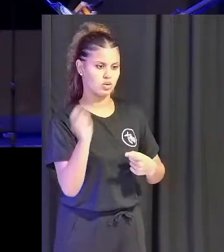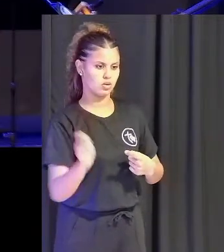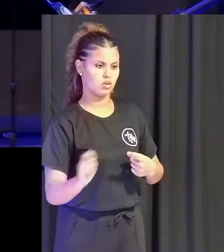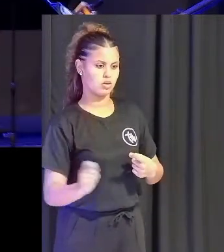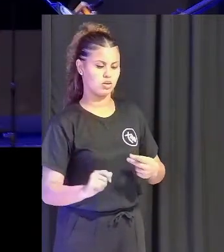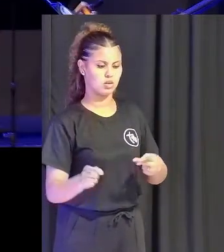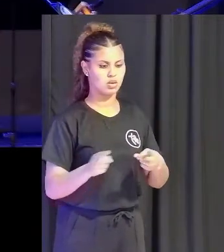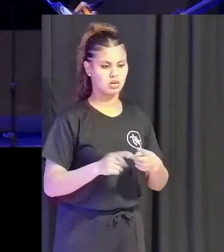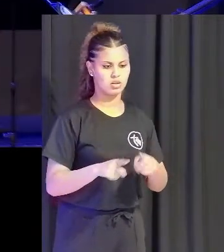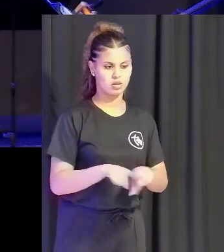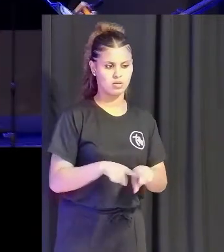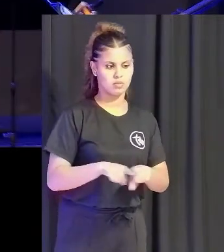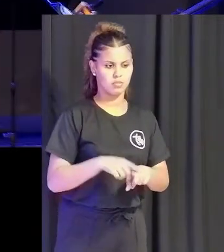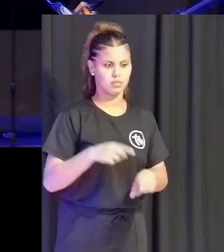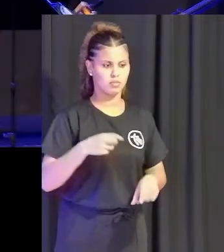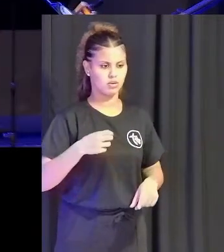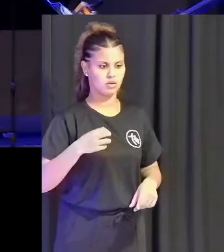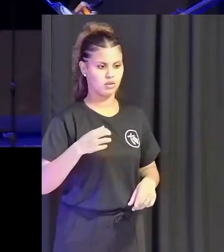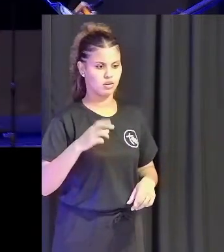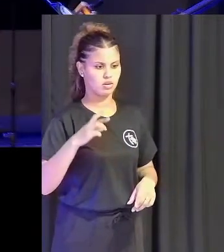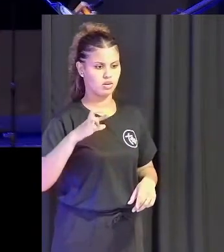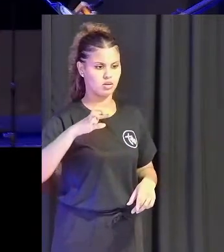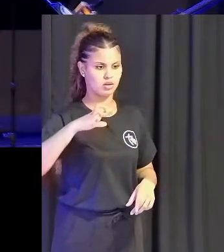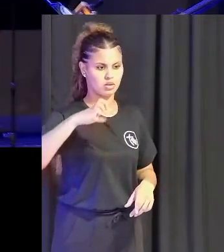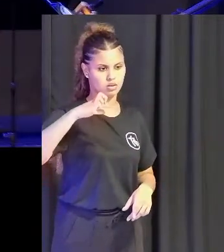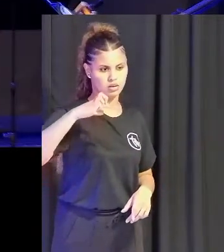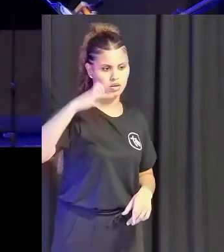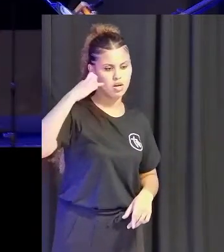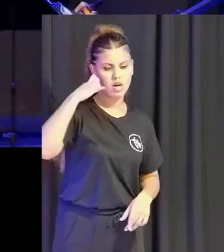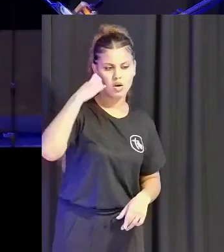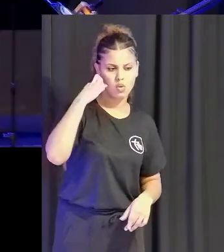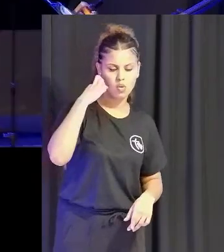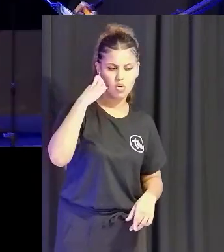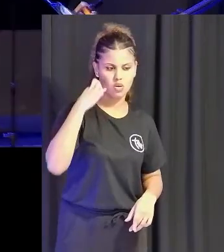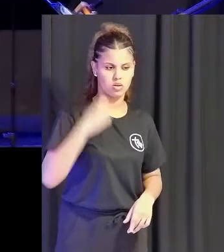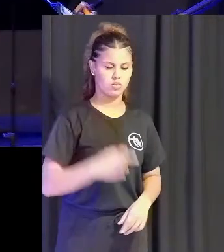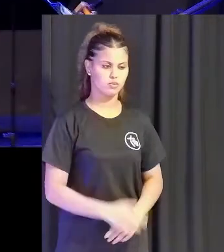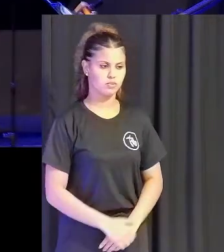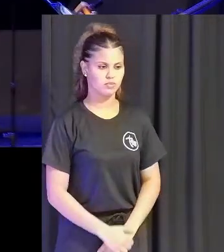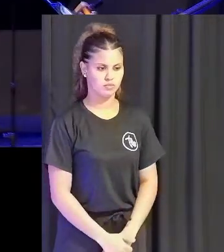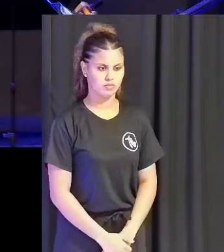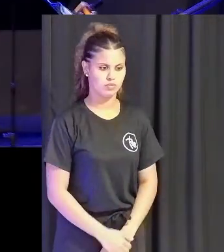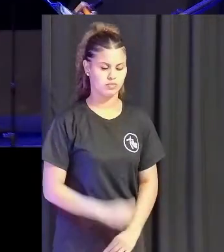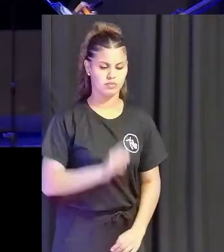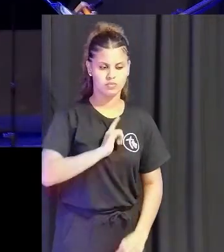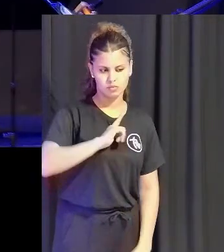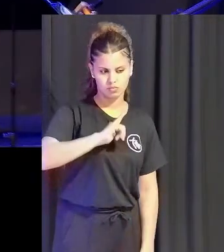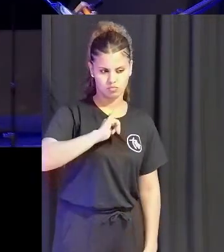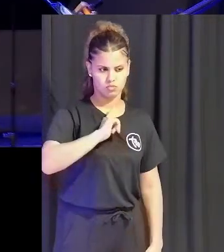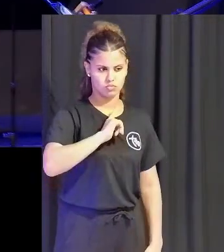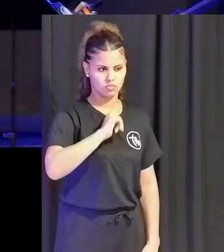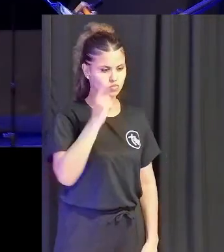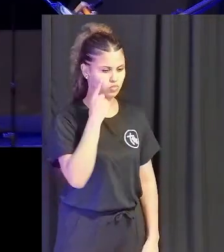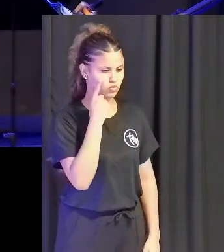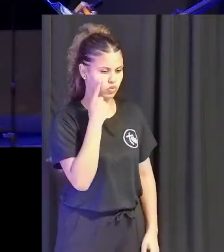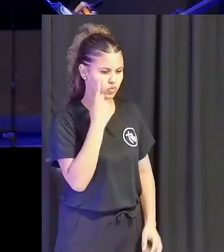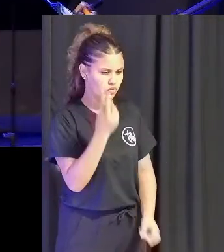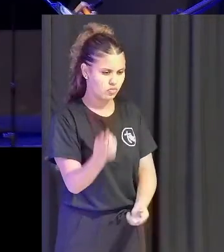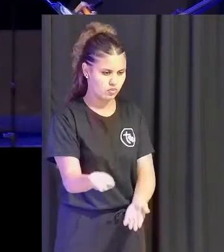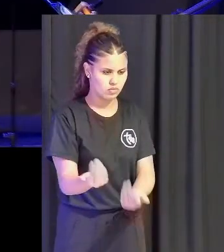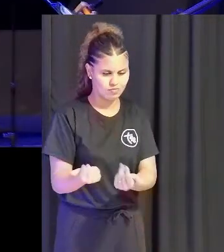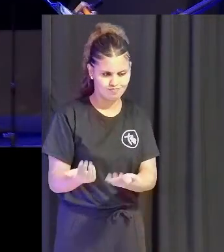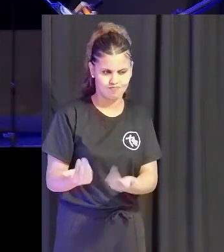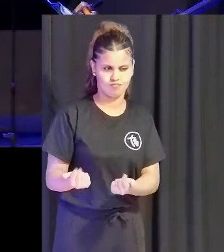vê como os jovens e os pequenos grupos têm saído na rua e compartilhado o evangelho nas praças, na estação de